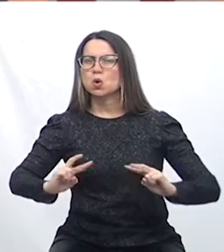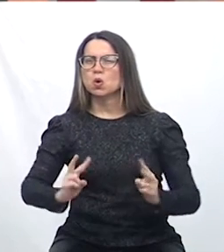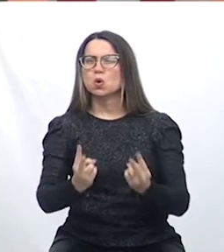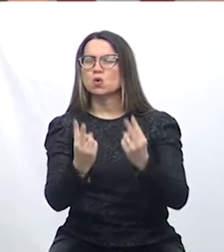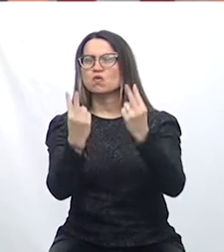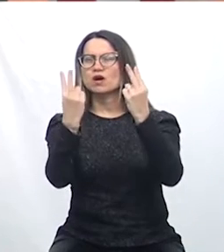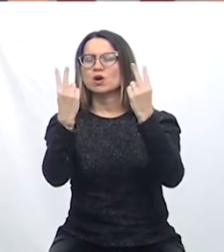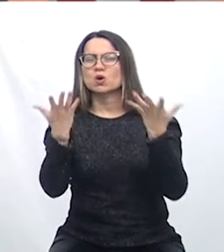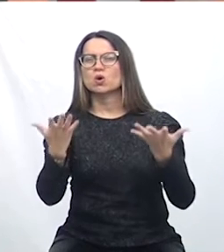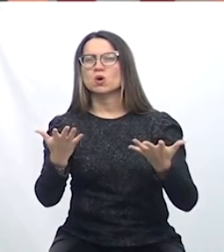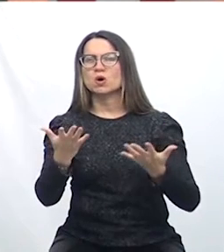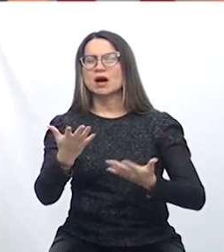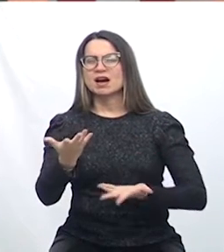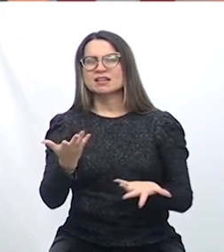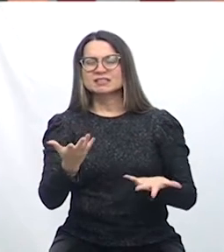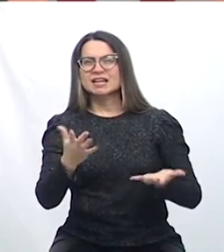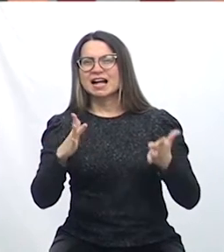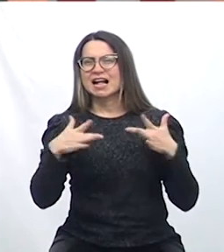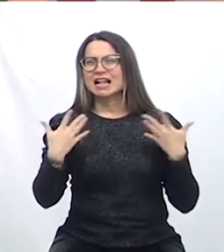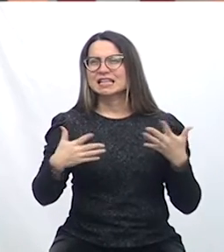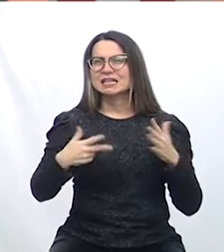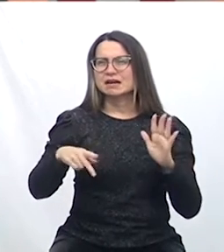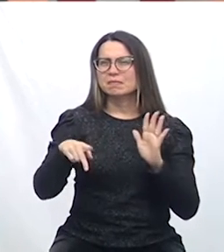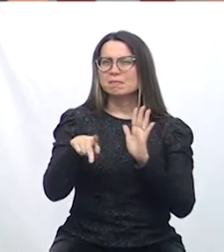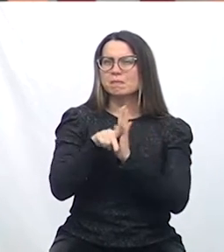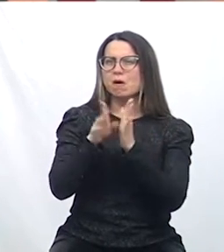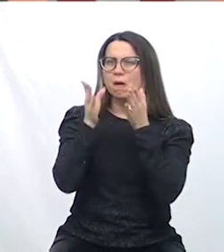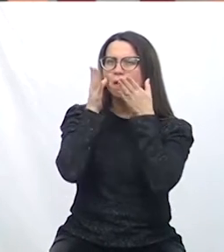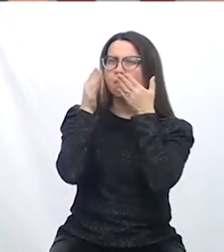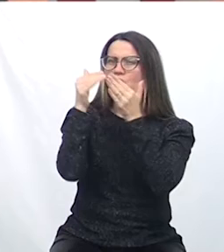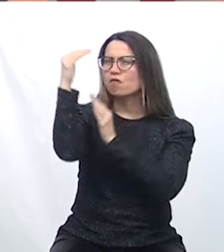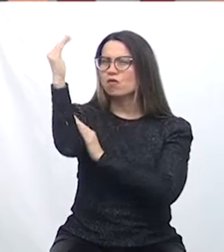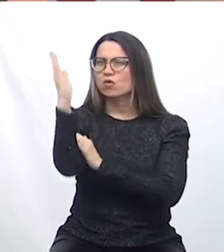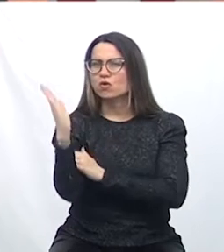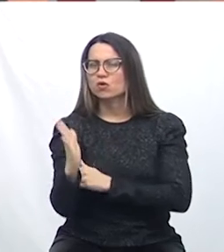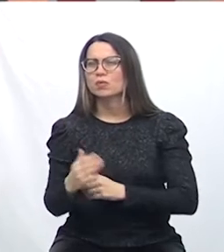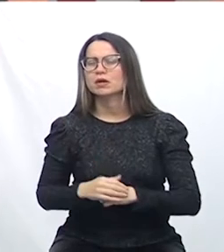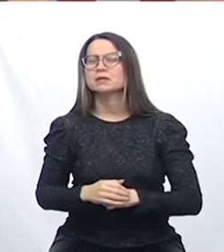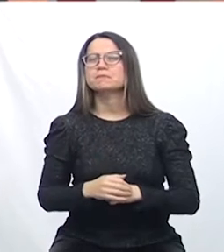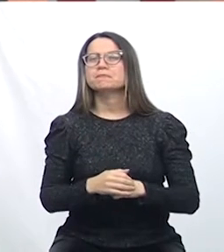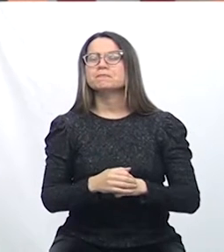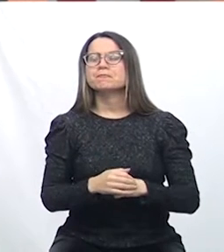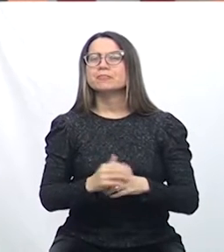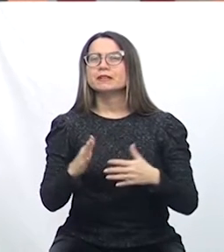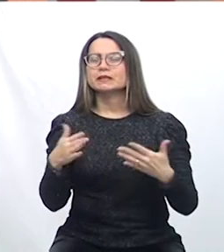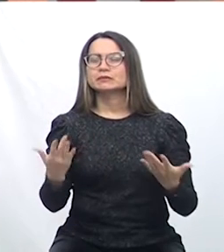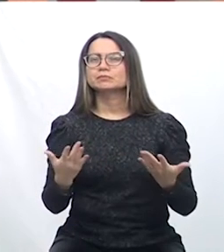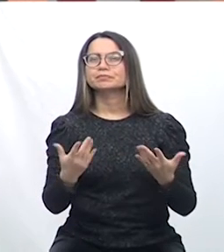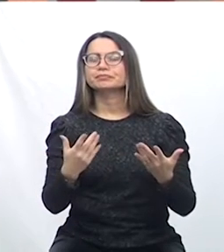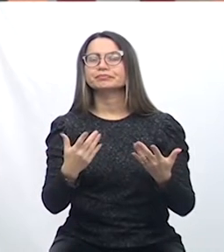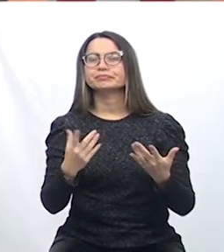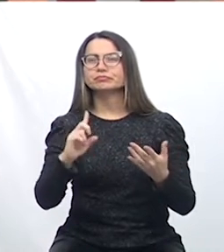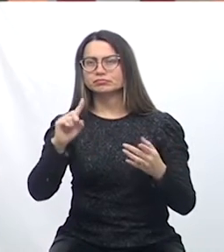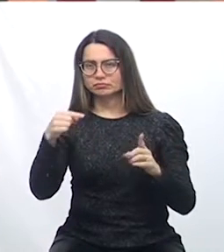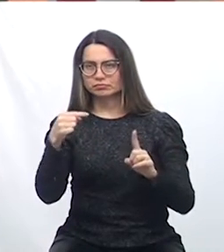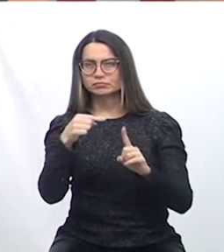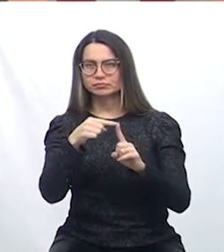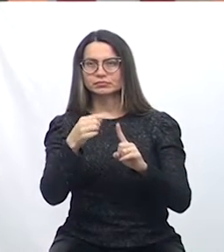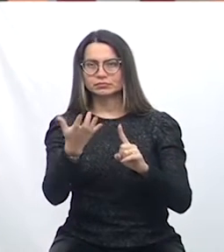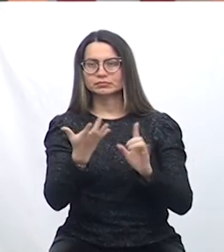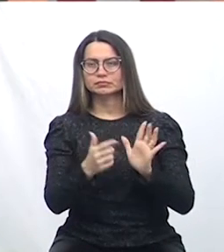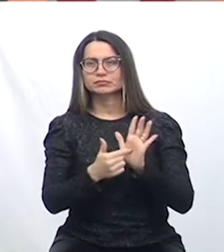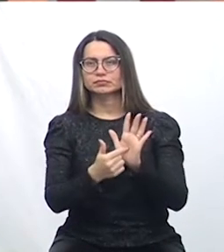do patriotismo aqui na nossa nação brasileira. Outro destaque que eu deixo aqui para encerrar a minha fala